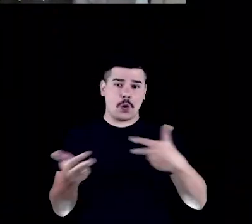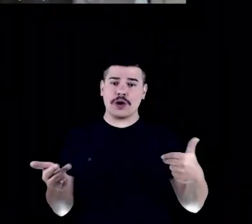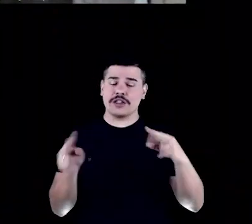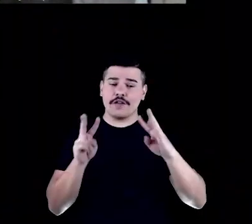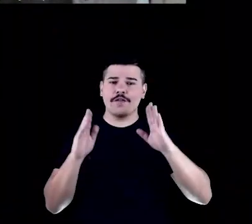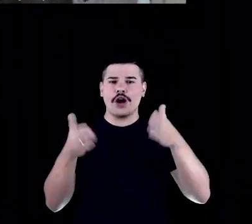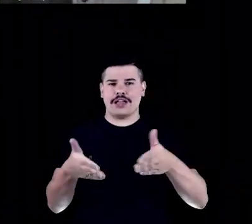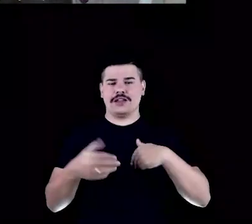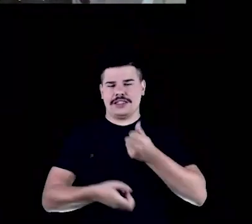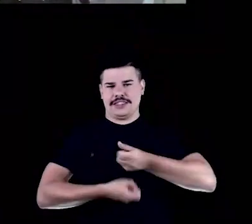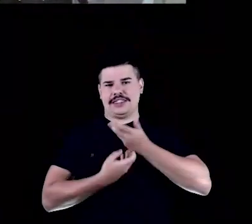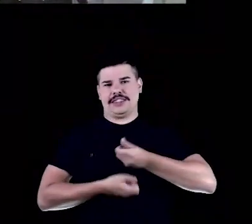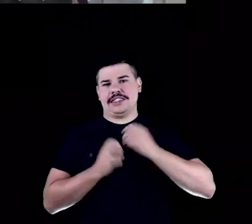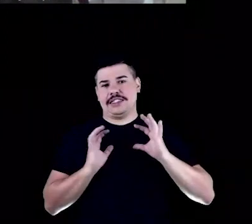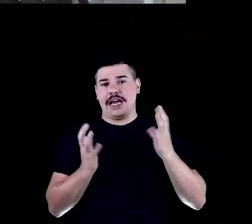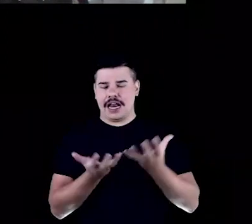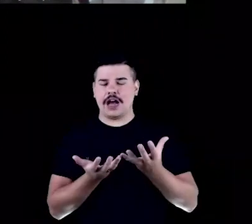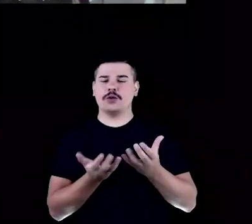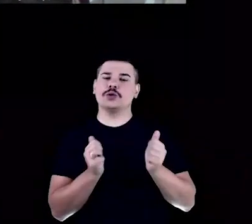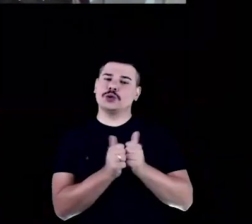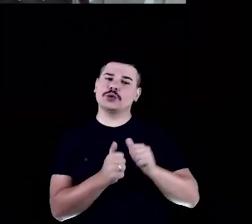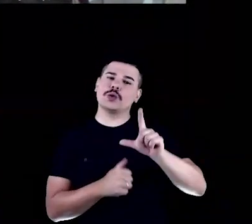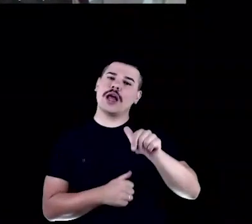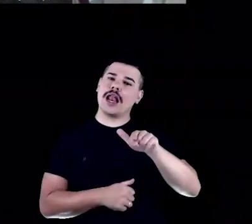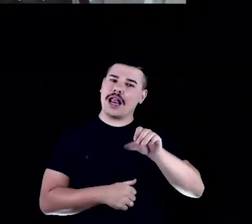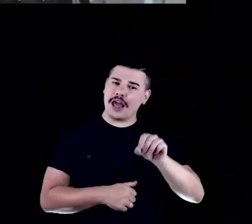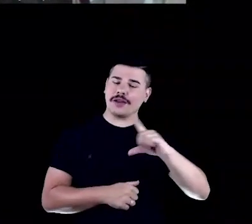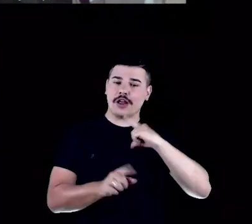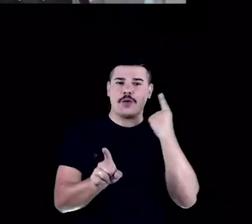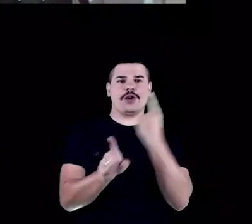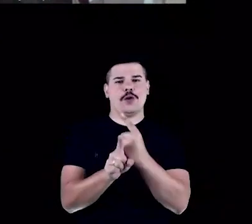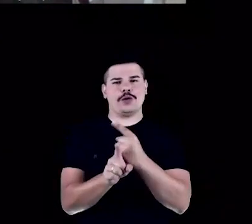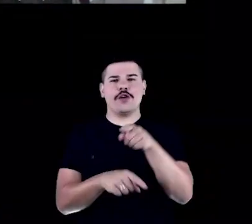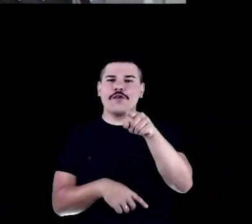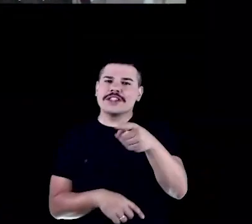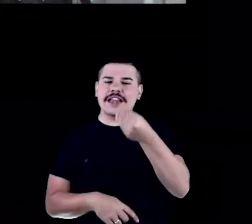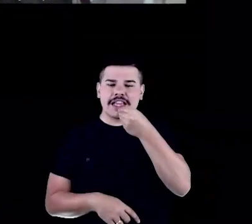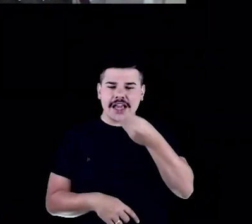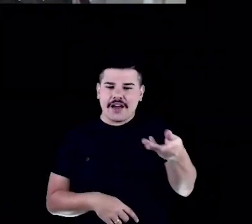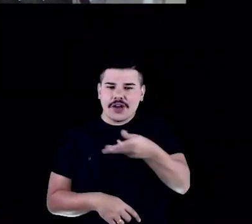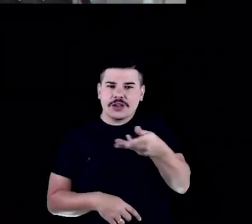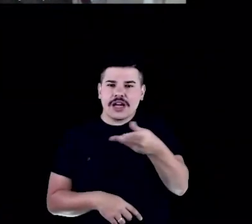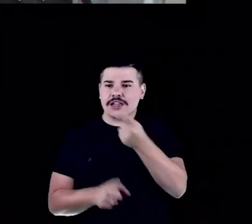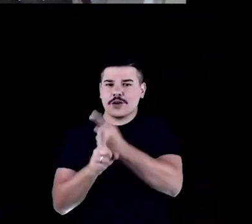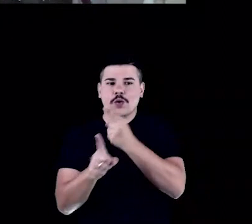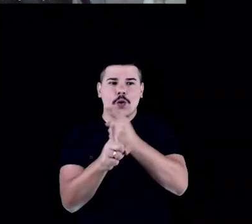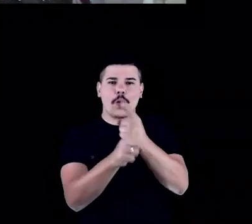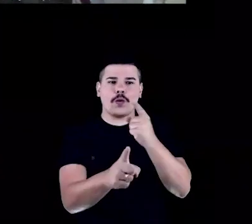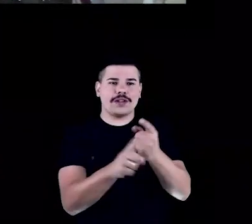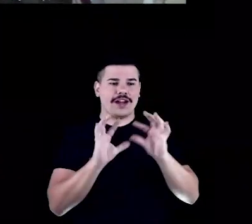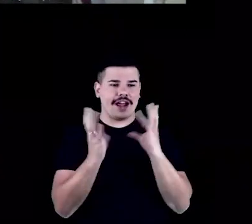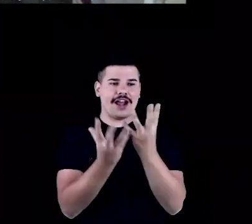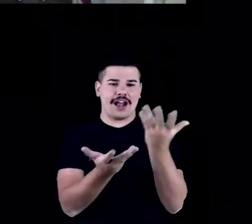tem a coisa do sarau, que eu acho boa, que tem essa dimensão da oficina e do curso, que é aquela coisa do encontro. Você tem uma periodicidade de encontro